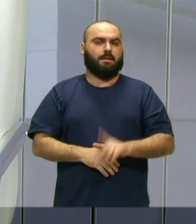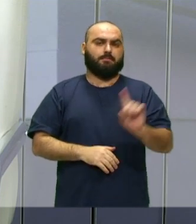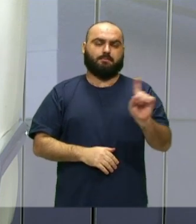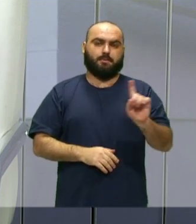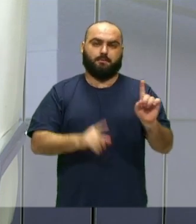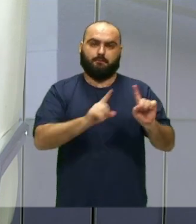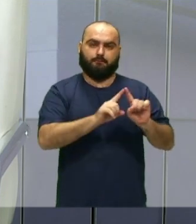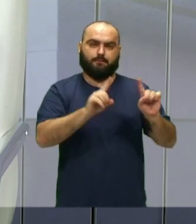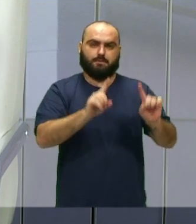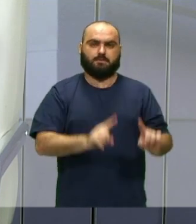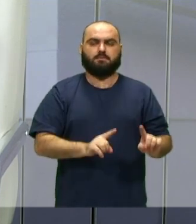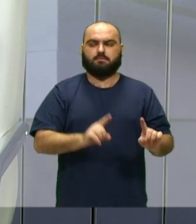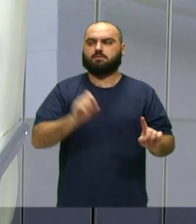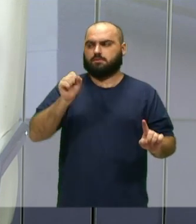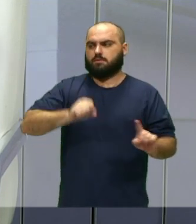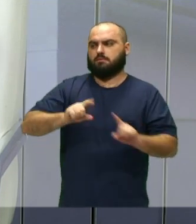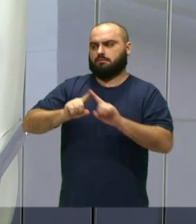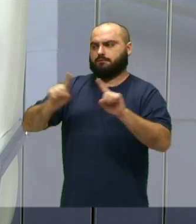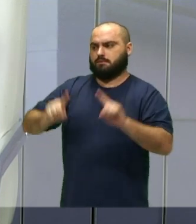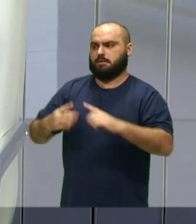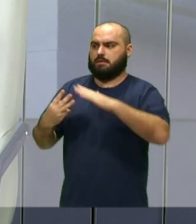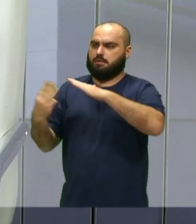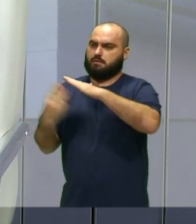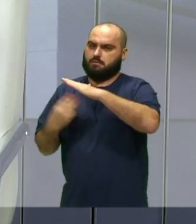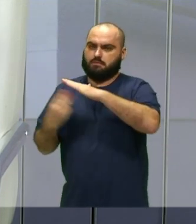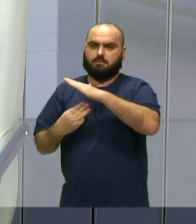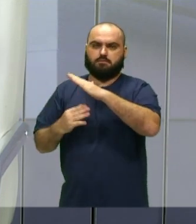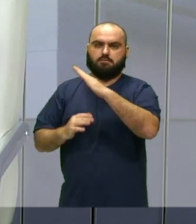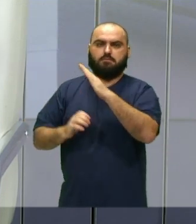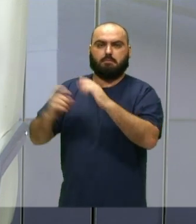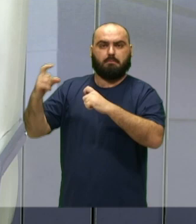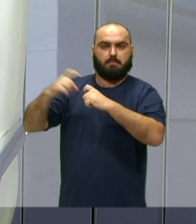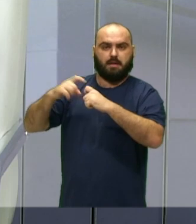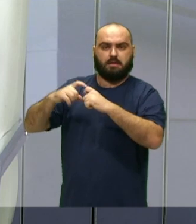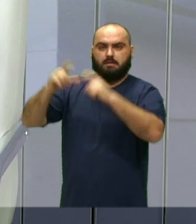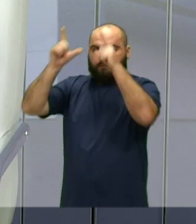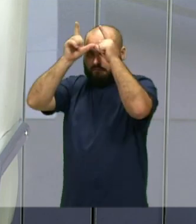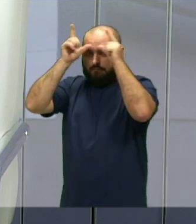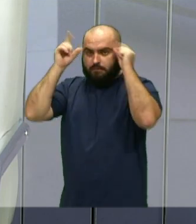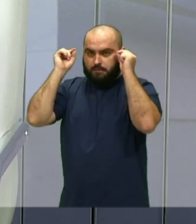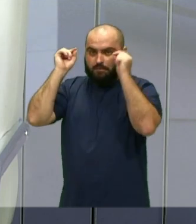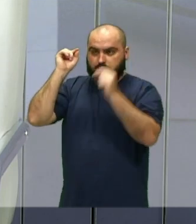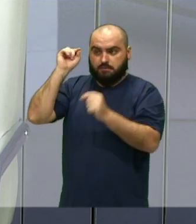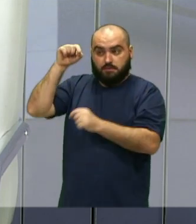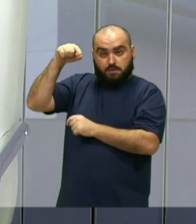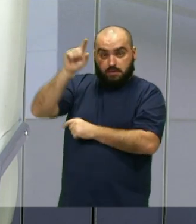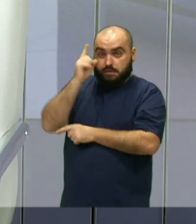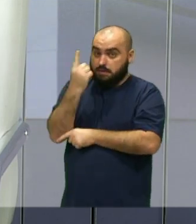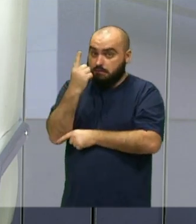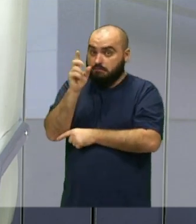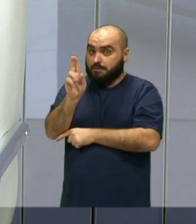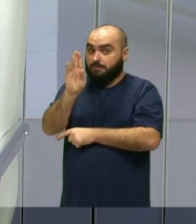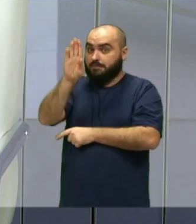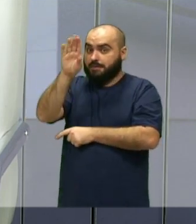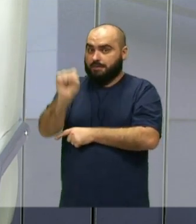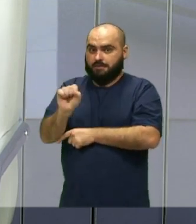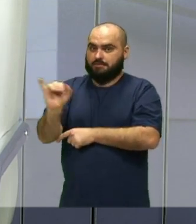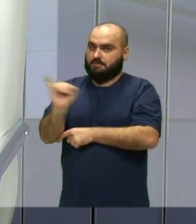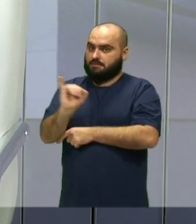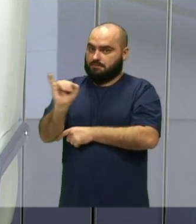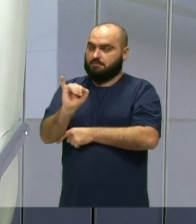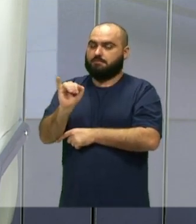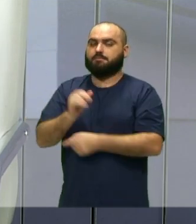servidoras, são terceirizadas, contratadas terceirizadas, são médicas, enfermeiras de uma unidade de saúde aqui de